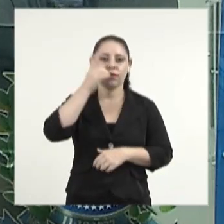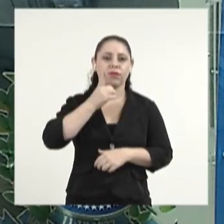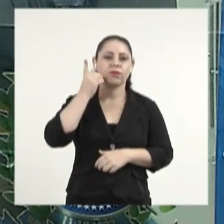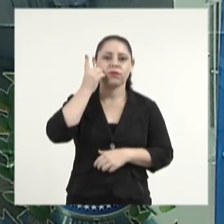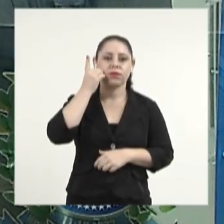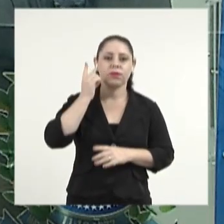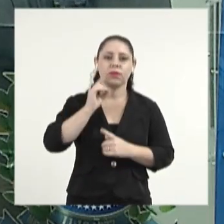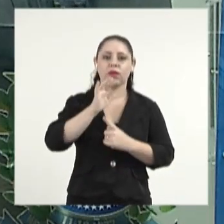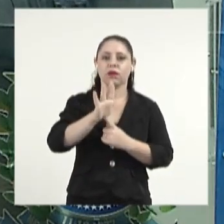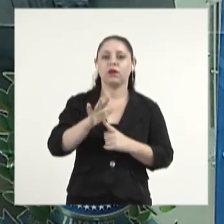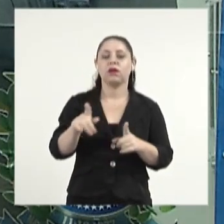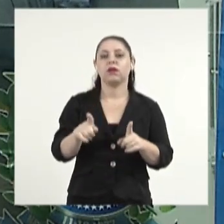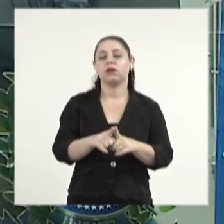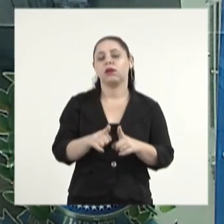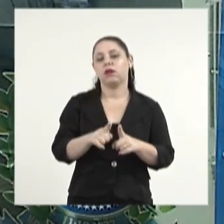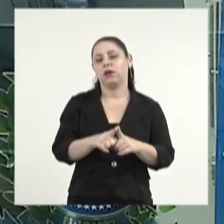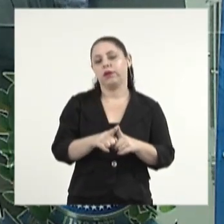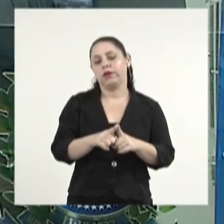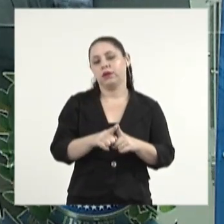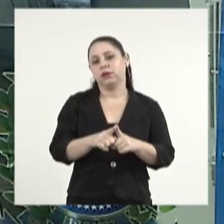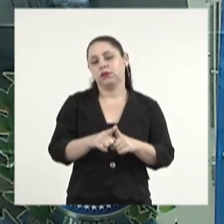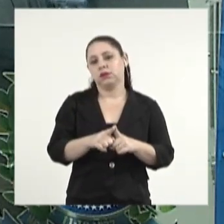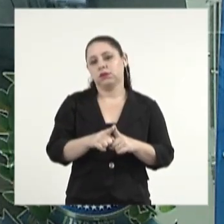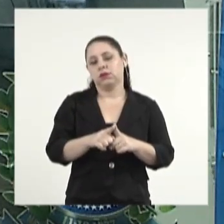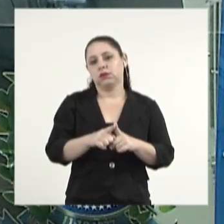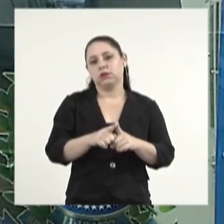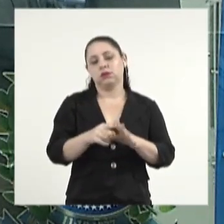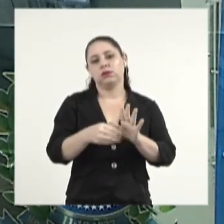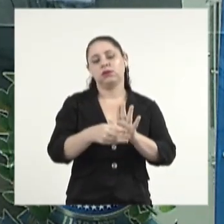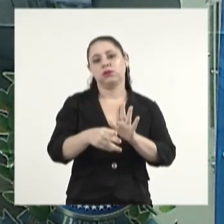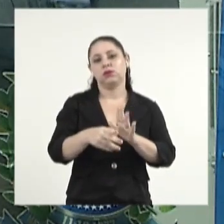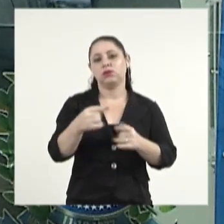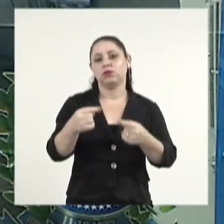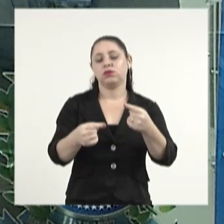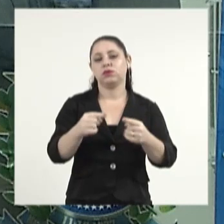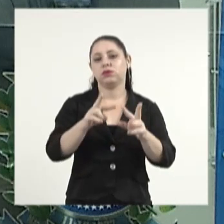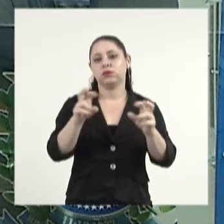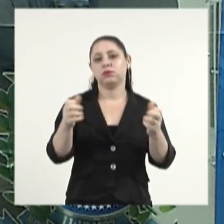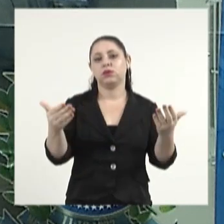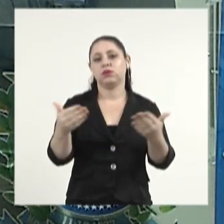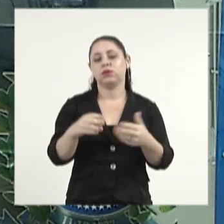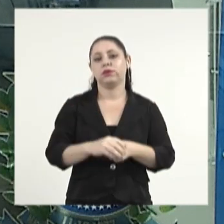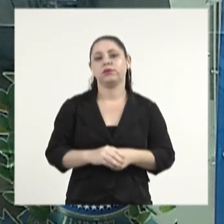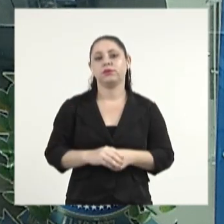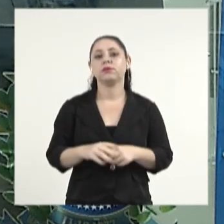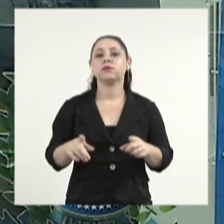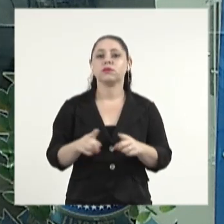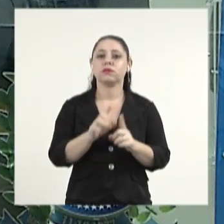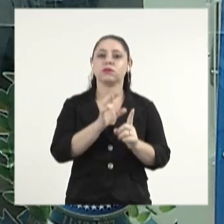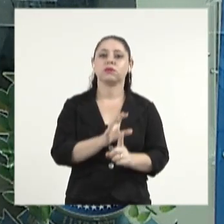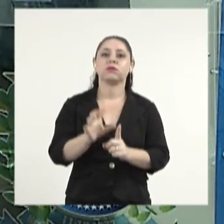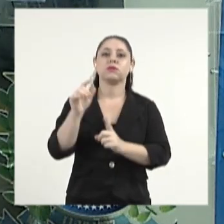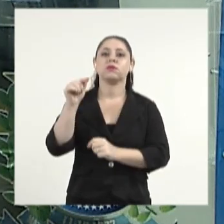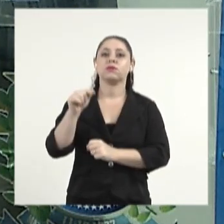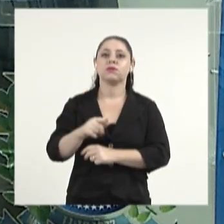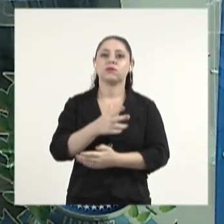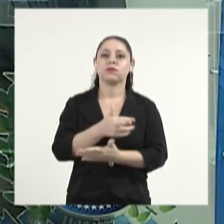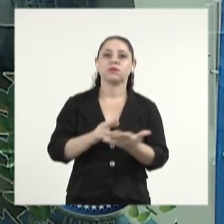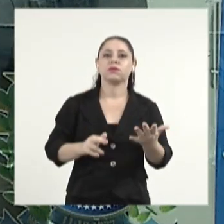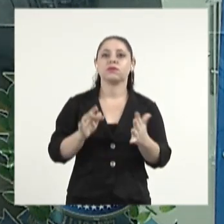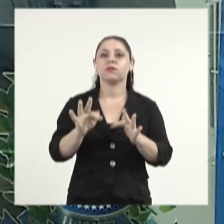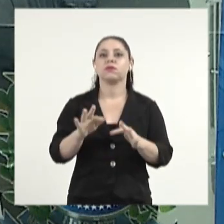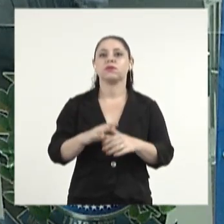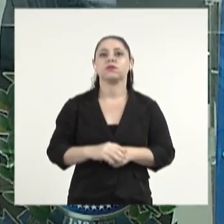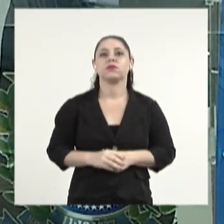deputados apresentaram também suas demandas, discutiram temas importantes para Mato Grosso do Sul e a gente segue então também com essa repercussão aqui no Redação